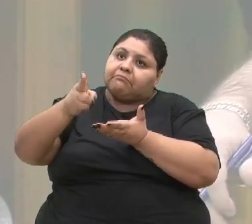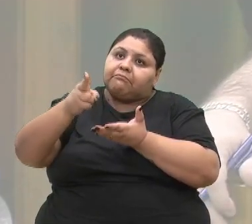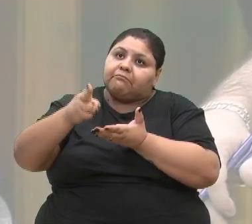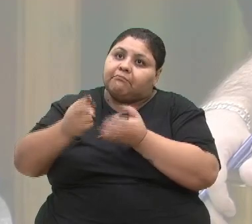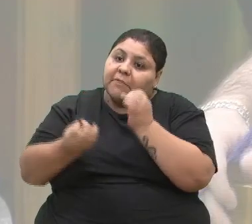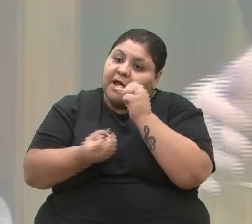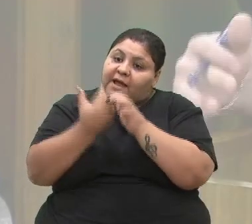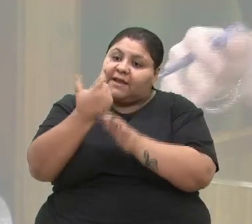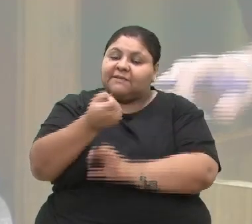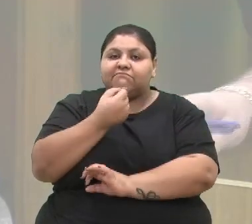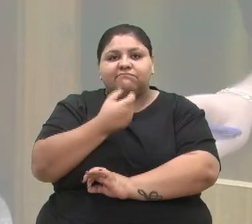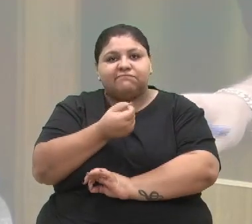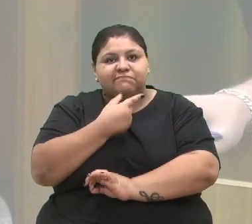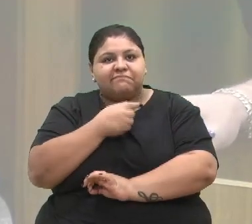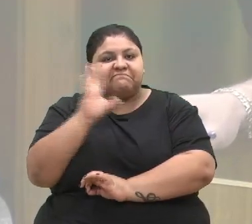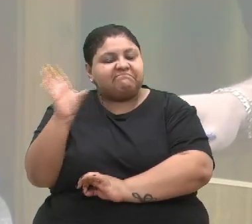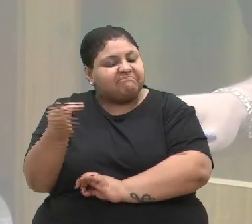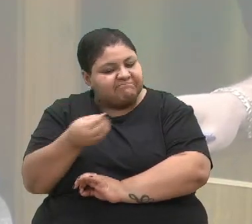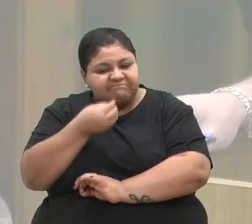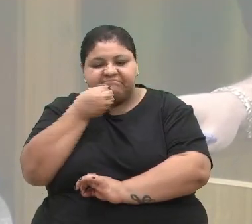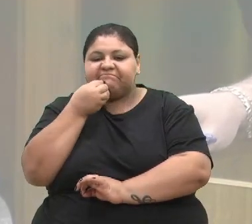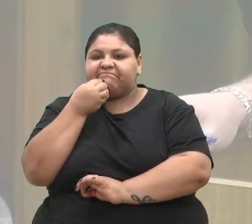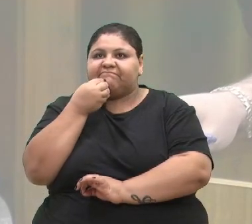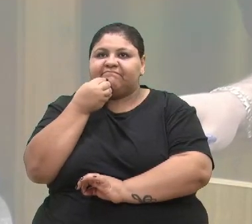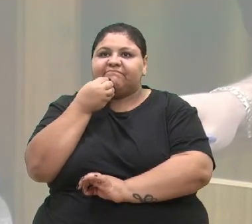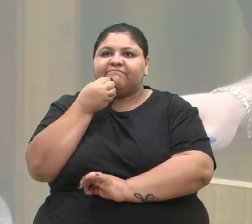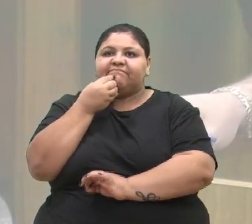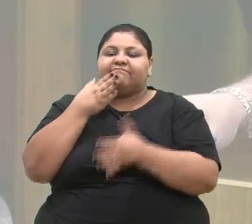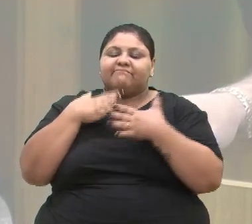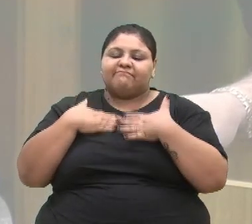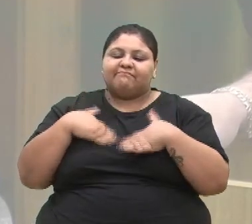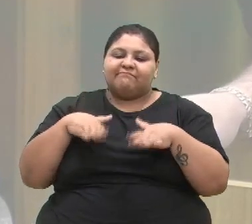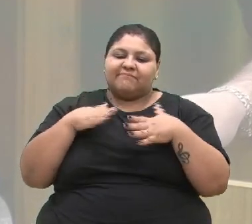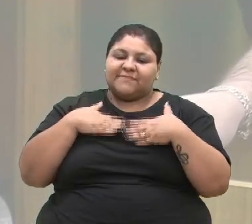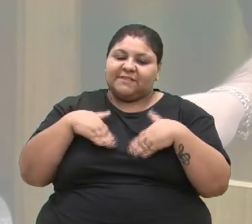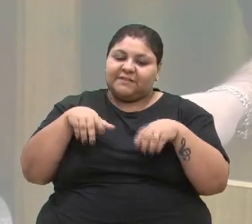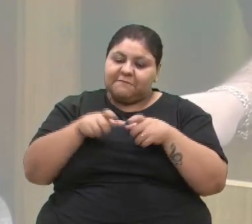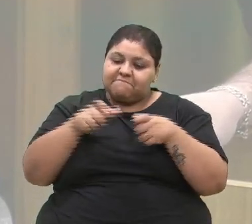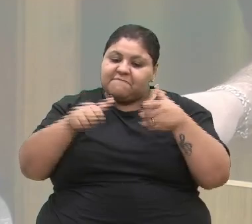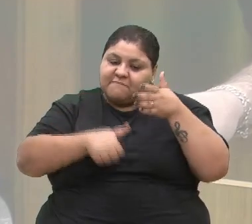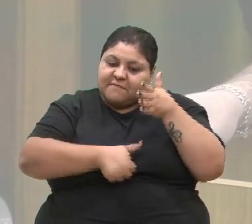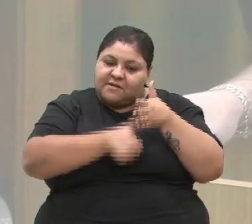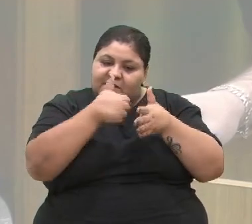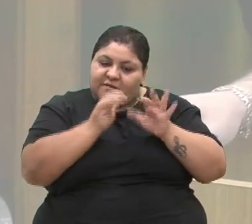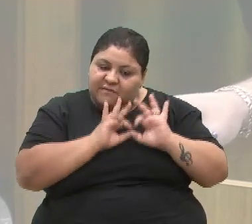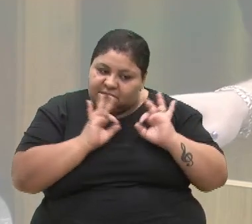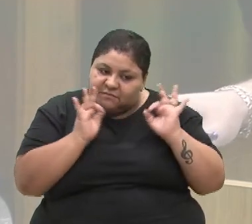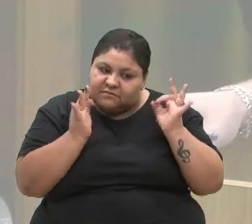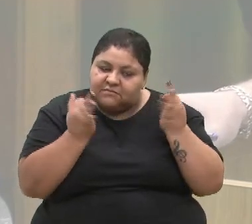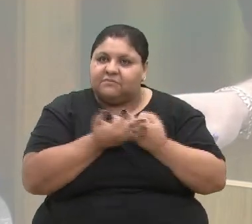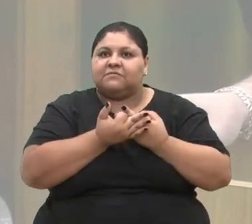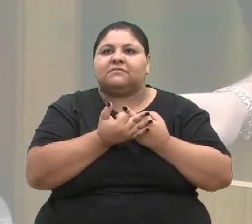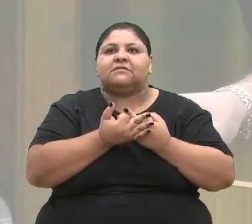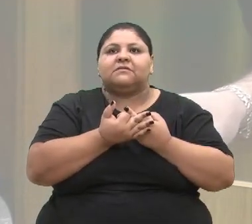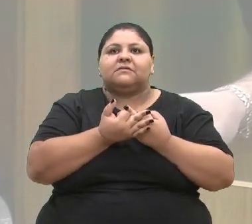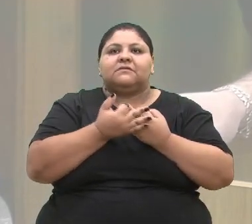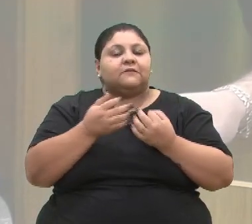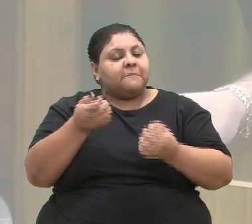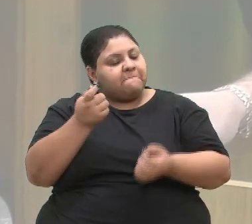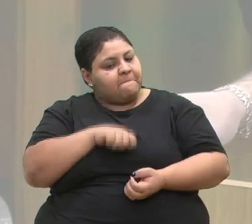moção votada, ela surtiu um apelo emocional da própria população, porque nós representamos a